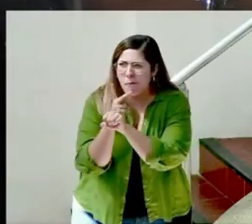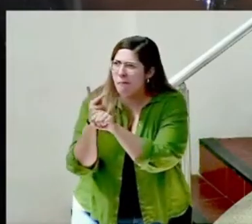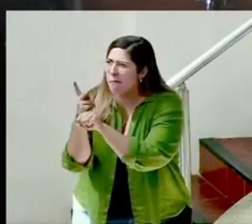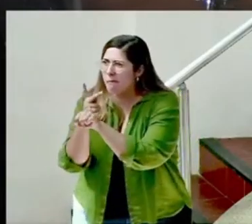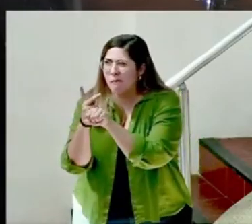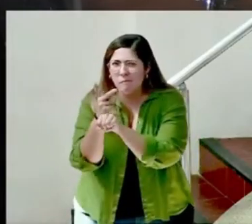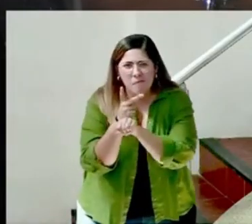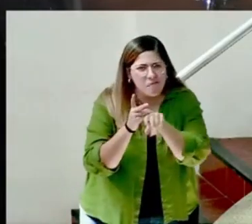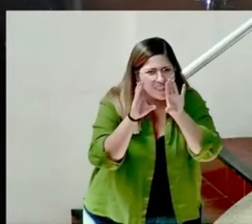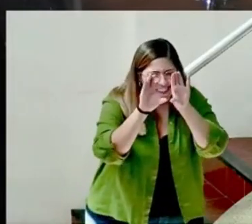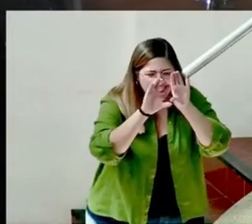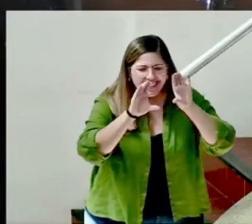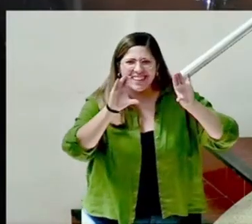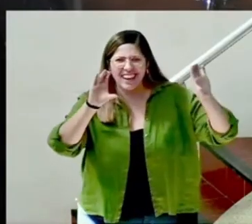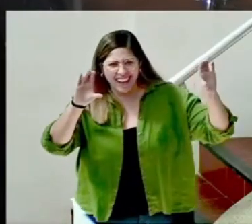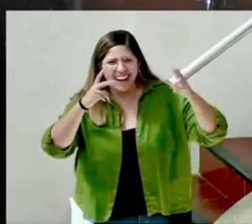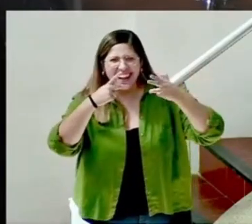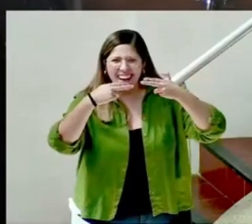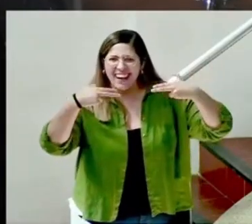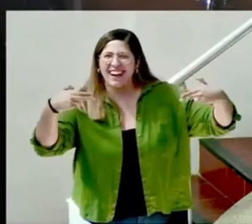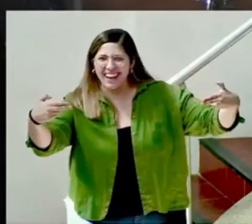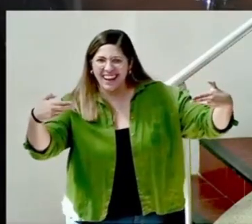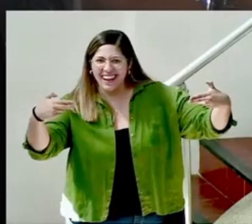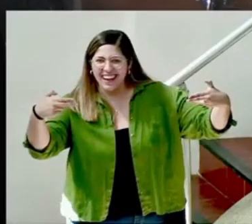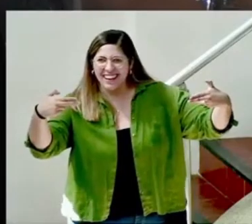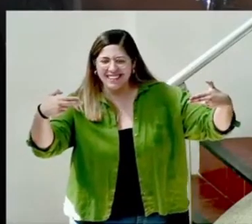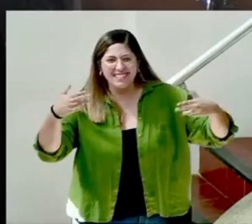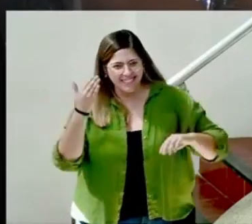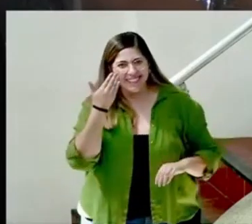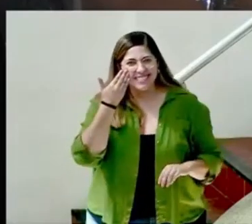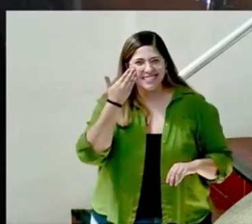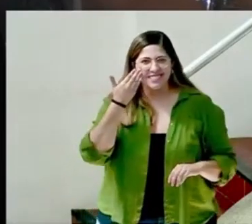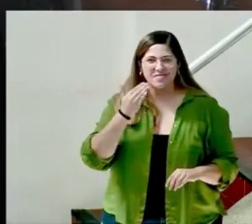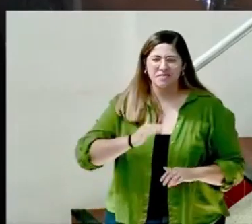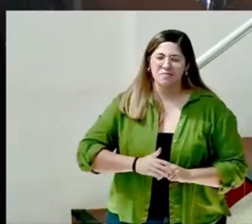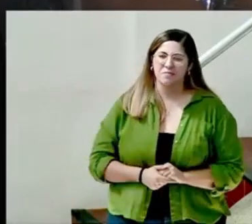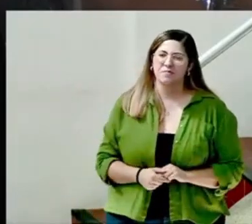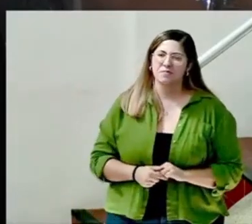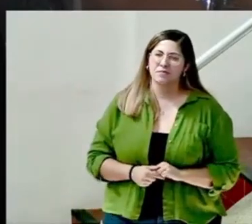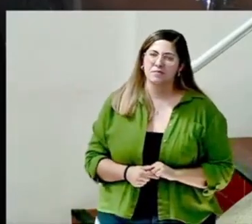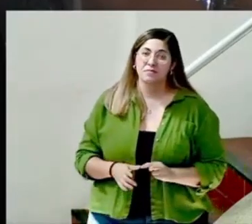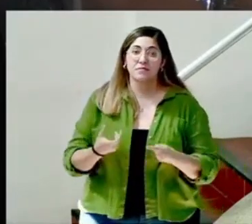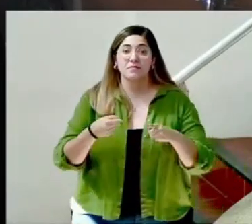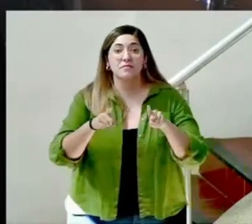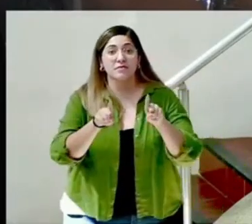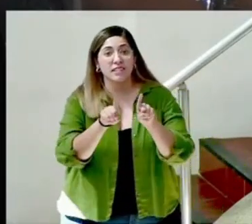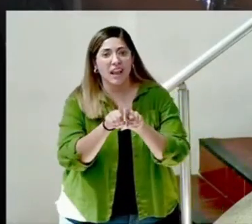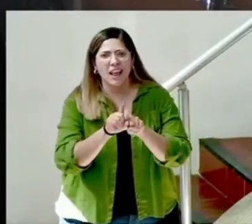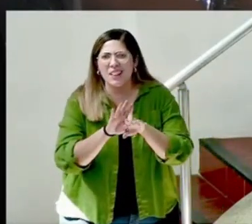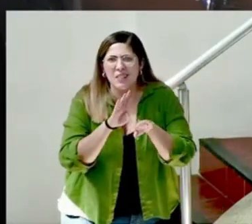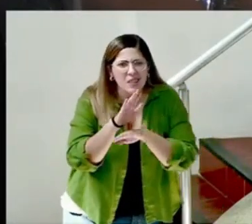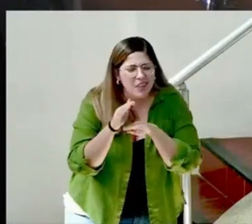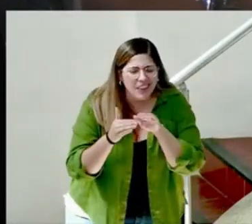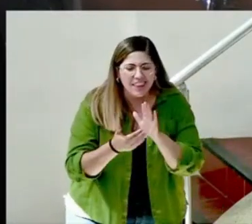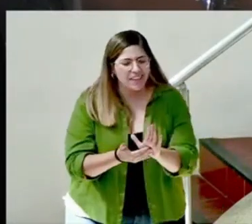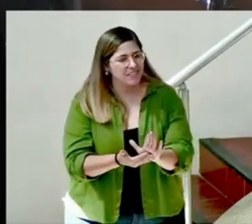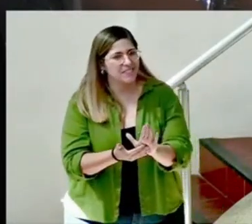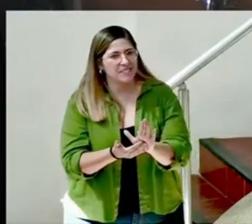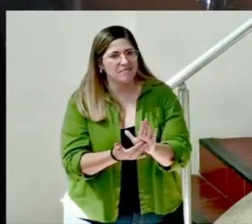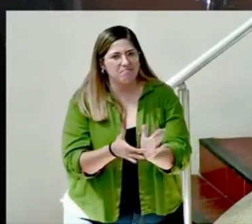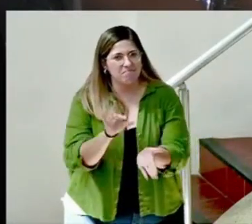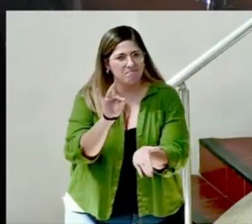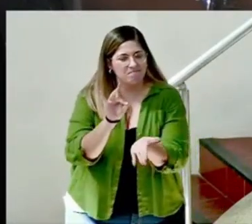coisas que de fato têm valores eternos, então absolutamente tudo